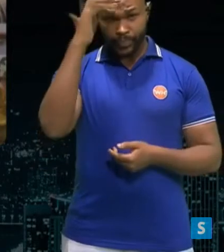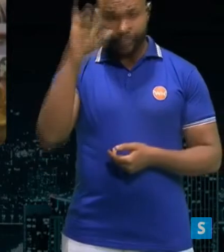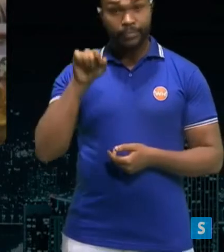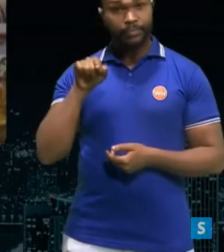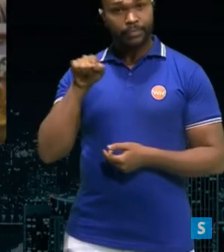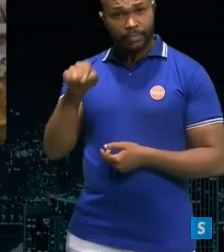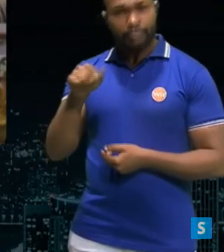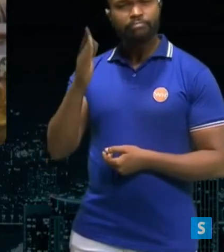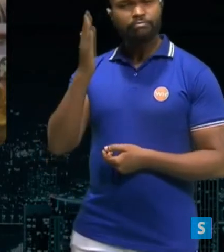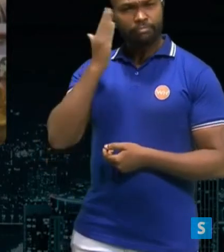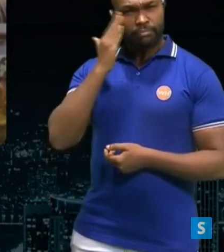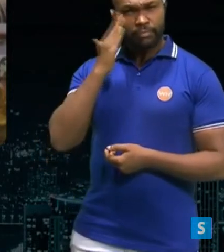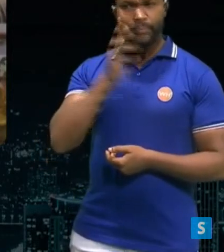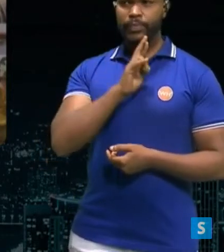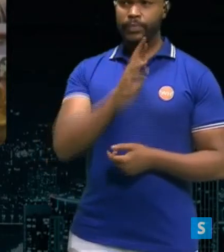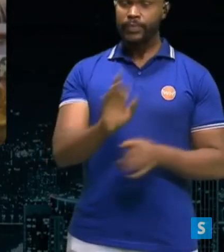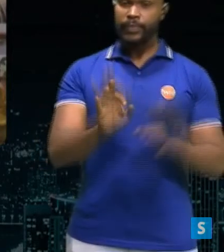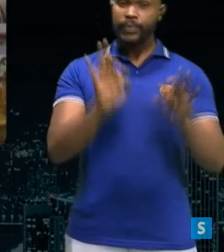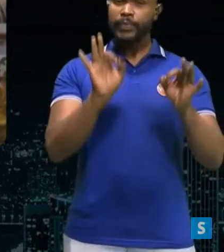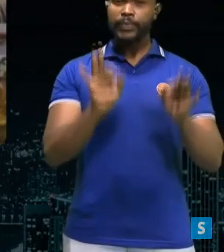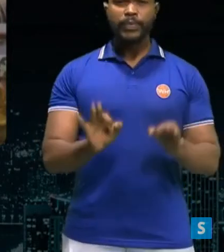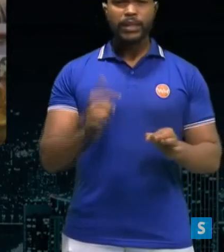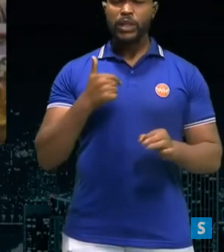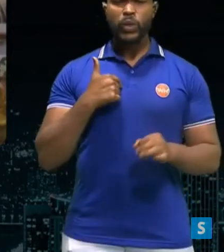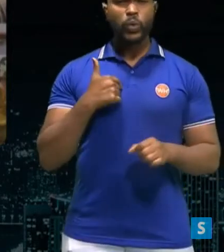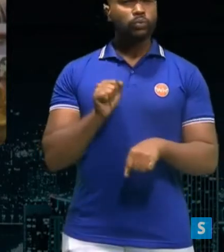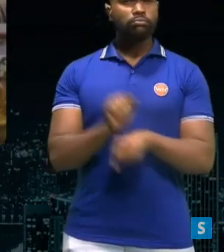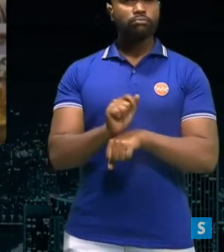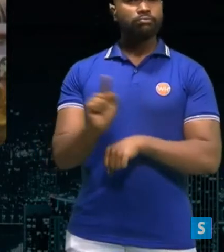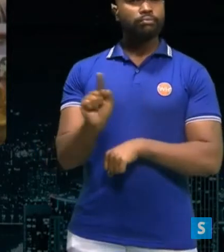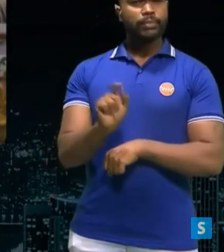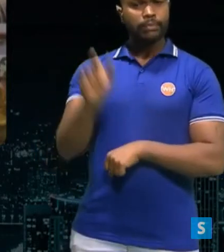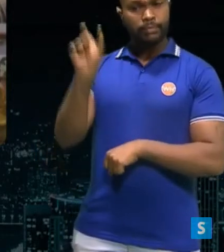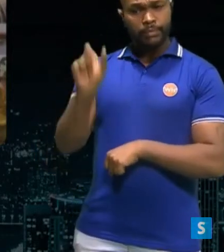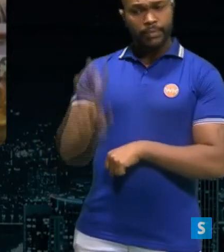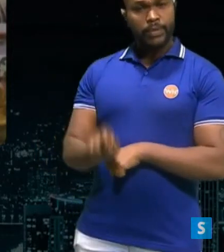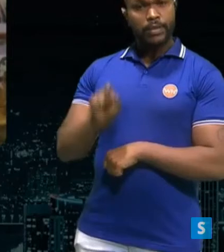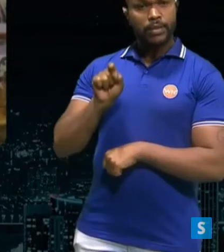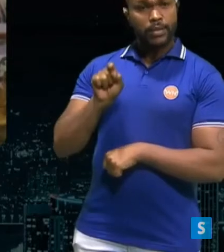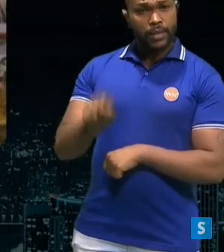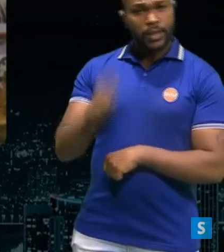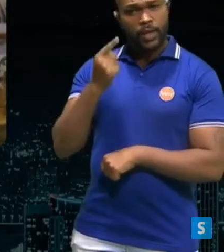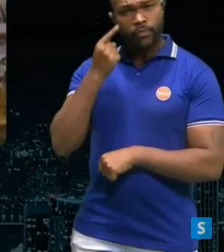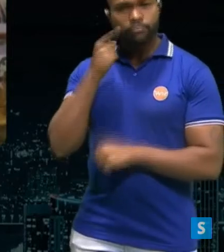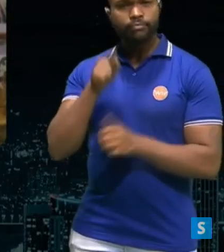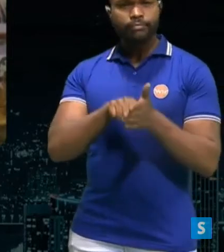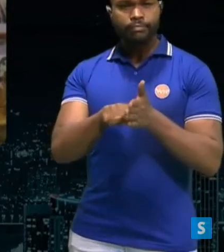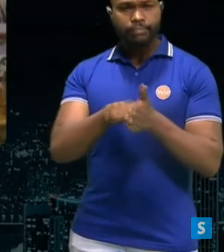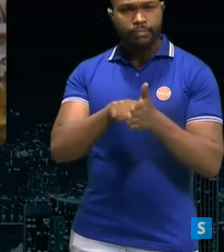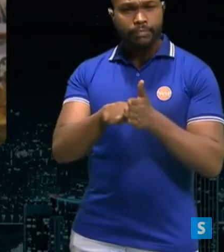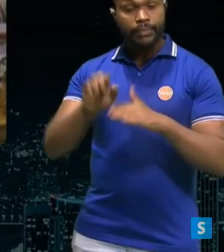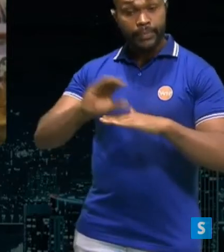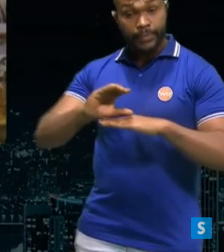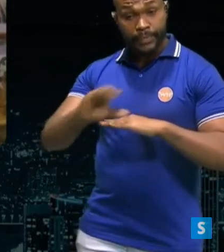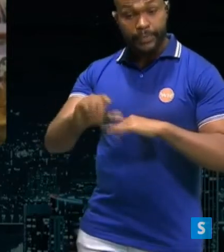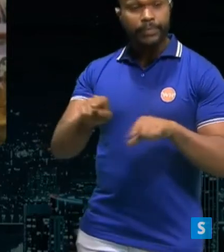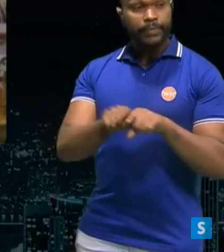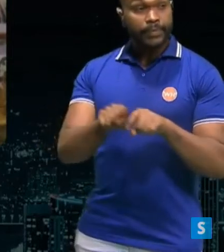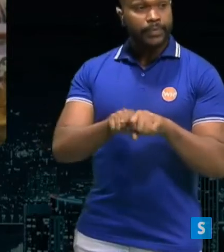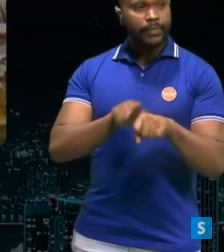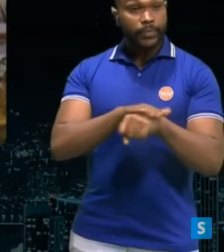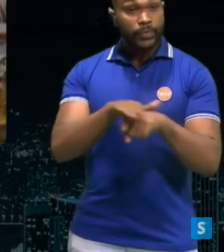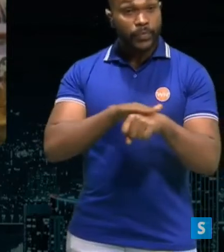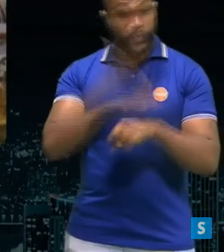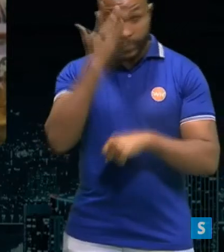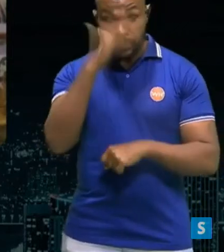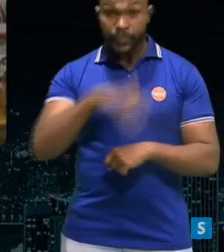ele chega ali afiado Realmente eu não esperava que ele ficasse lendo as análises de investimento conversando